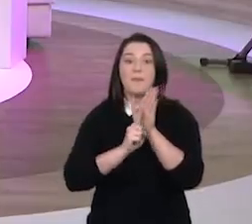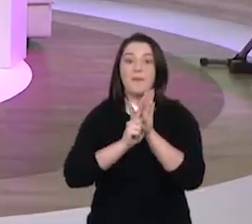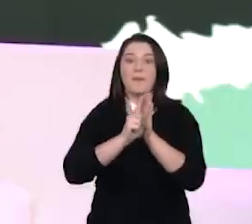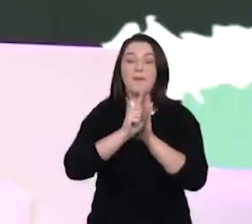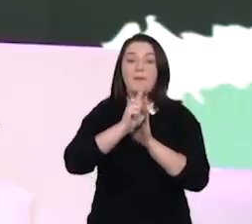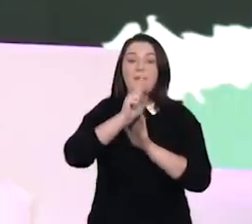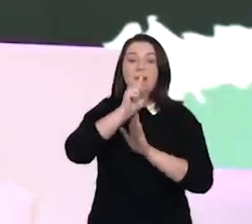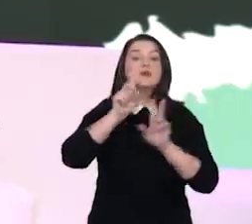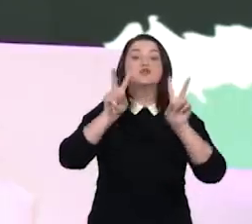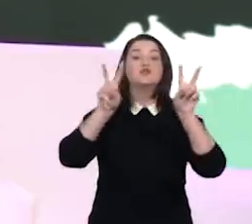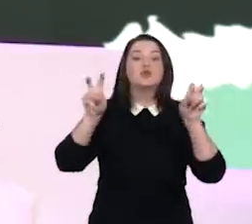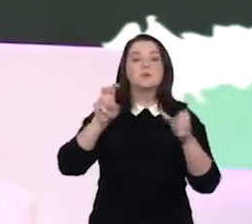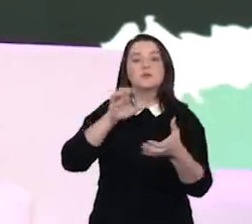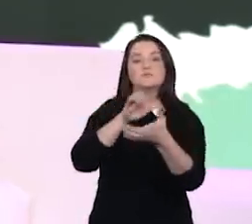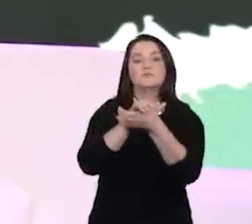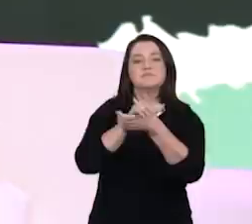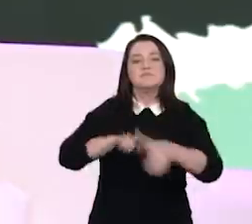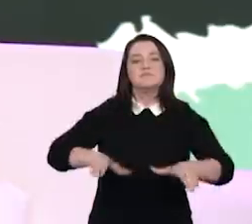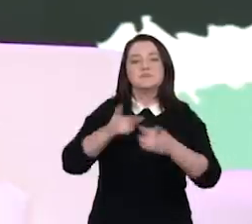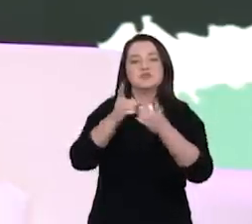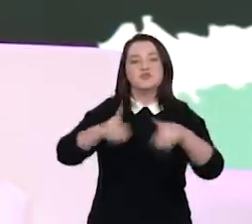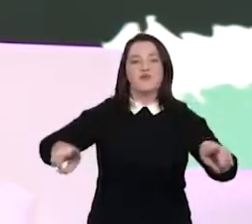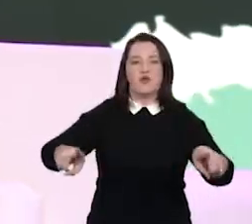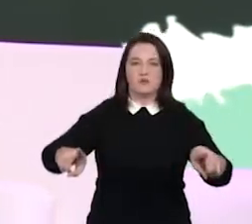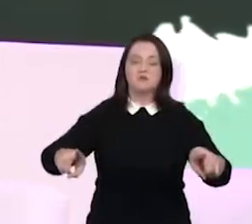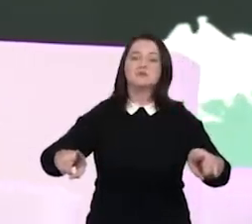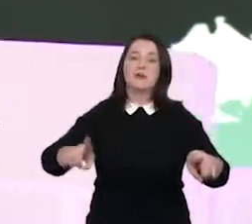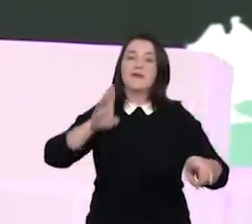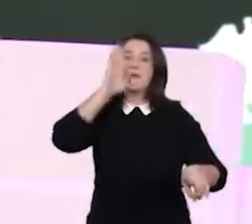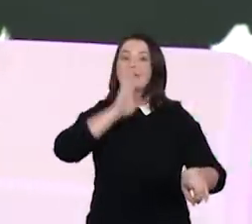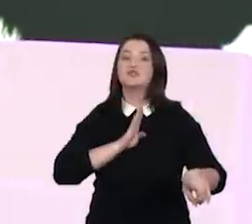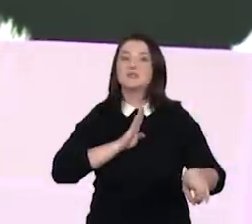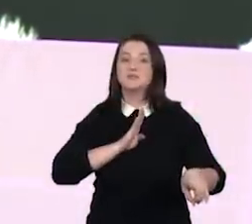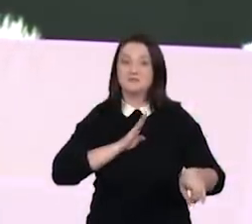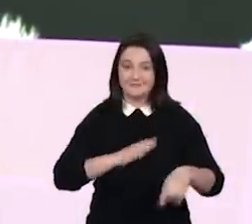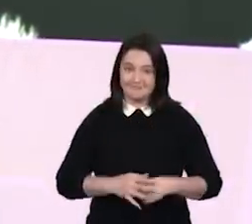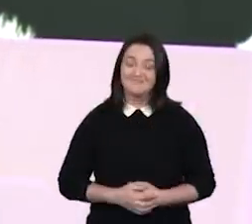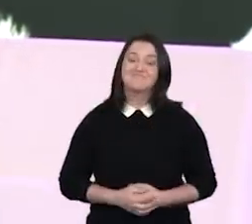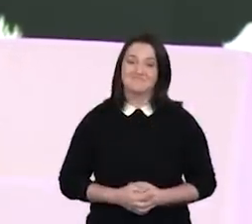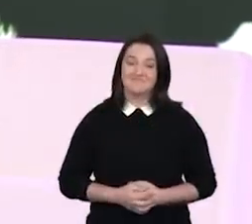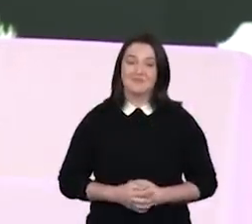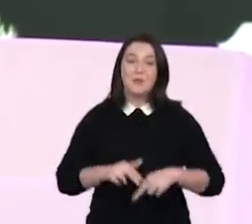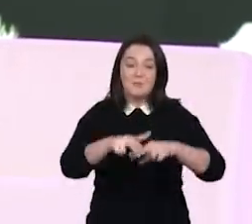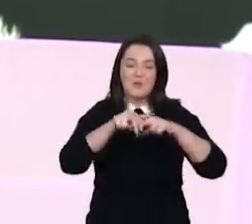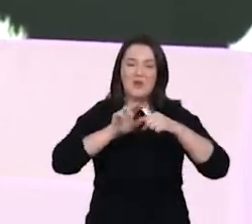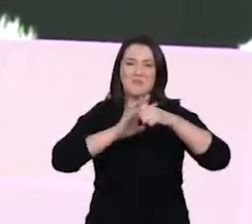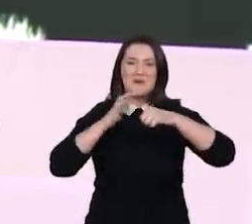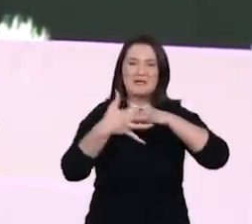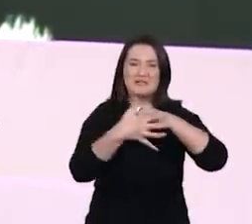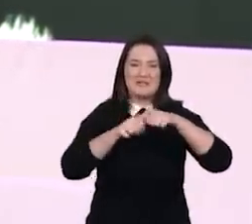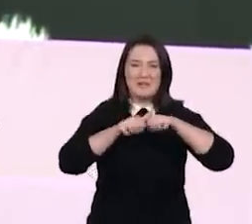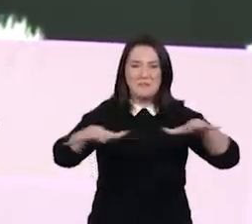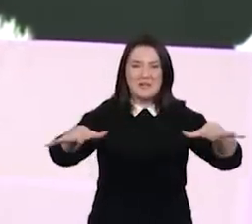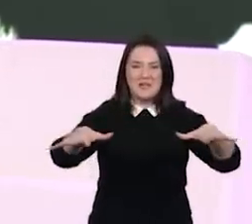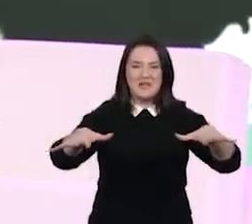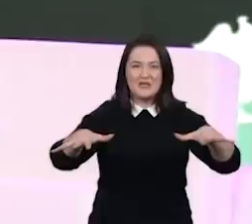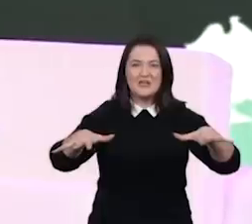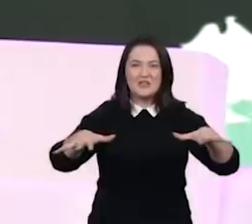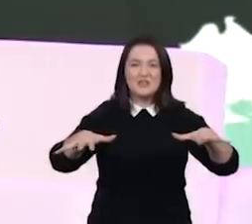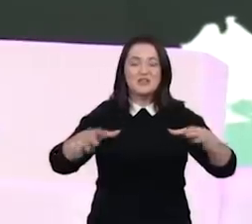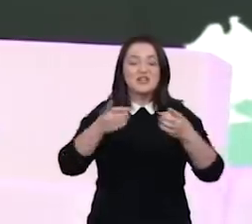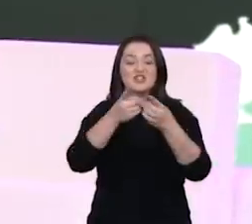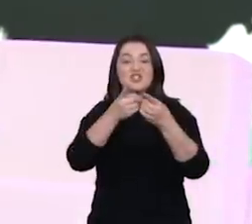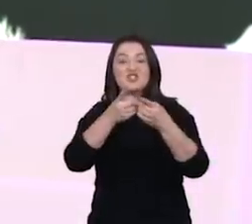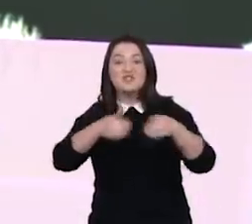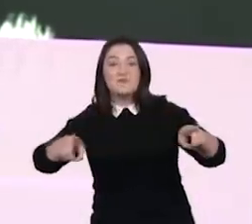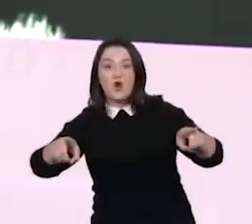gratuito? Isso mesmo. Durante esta pandemia, sabe qual foi o aumento de procuras por estes termos?